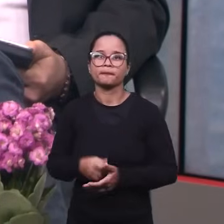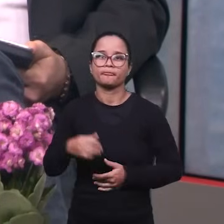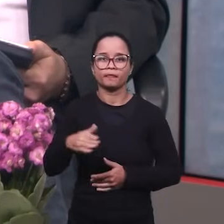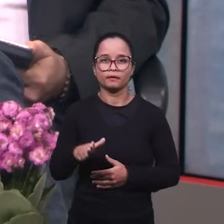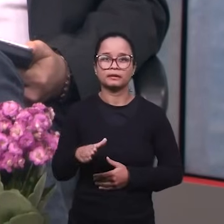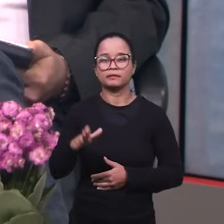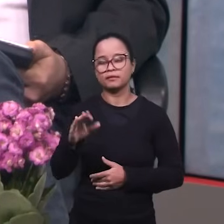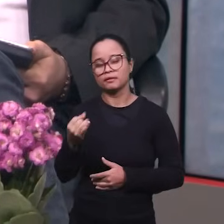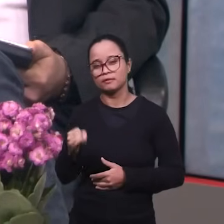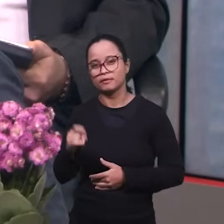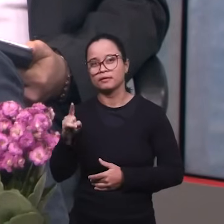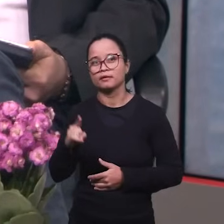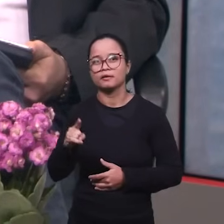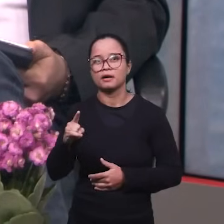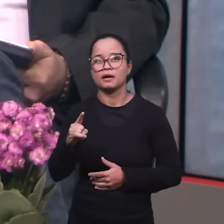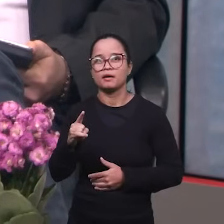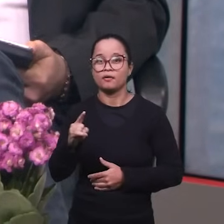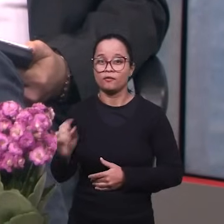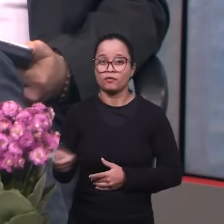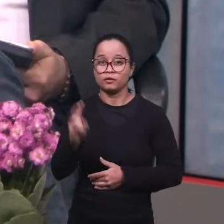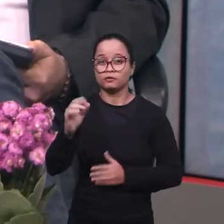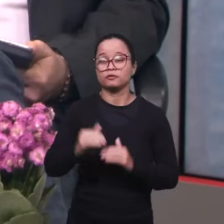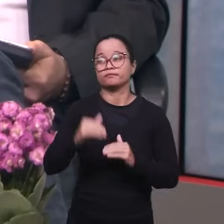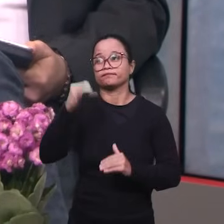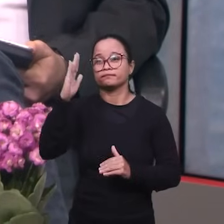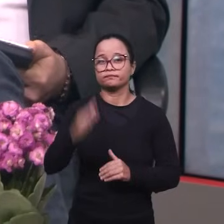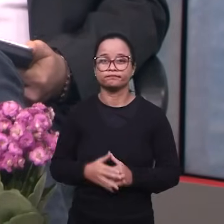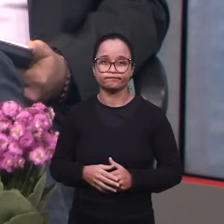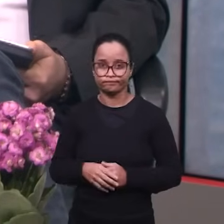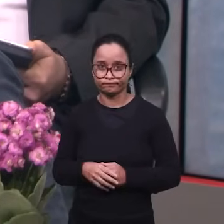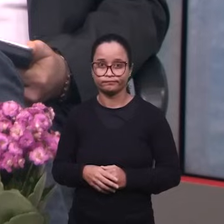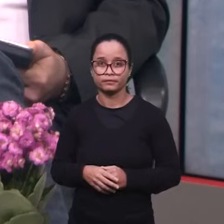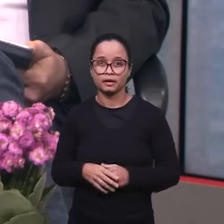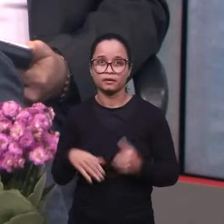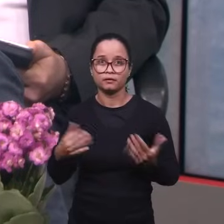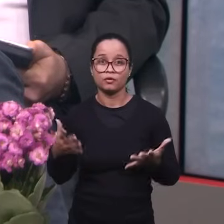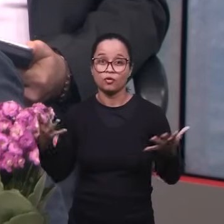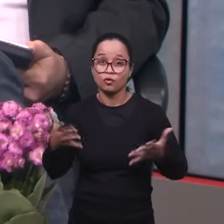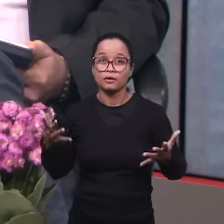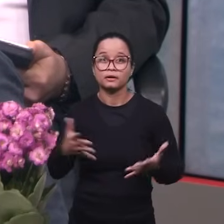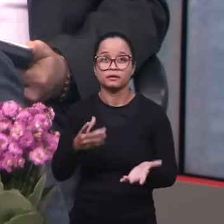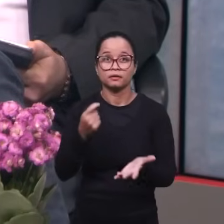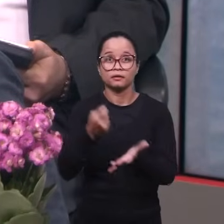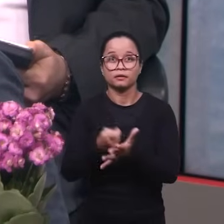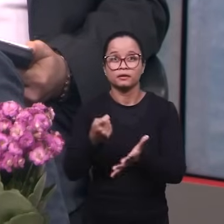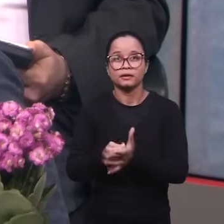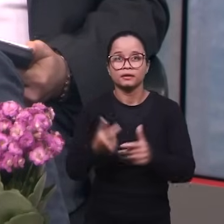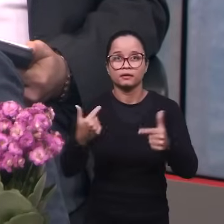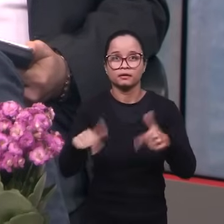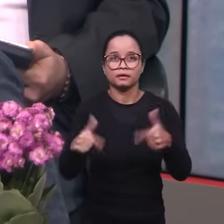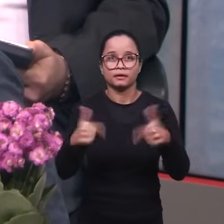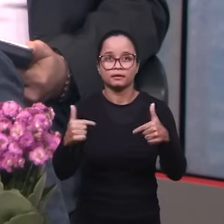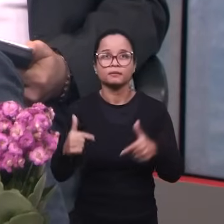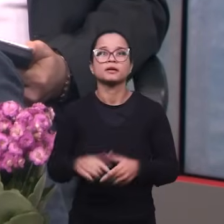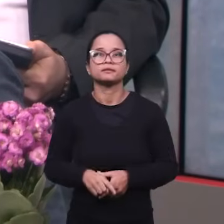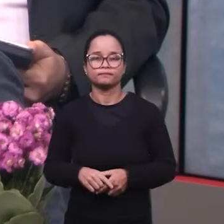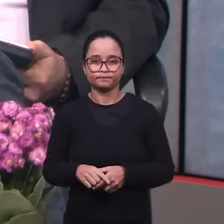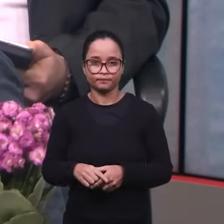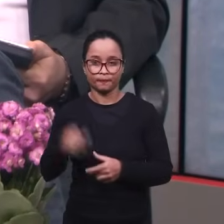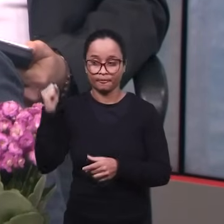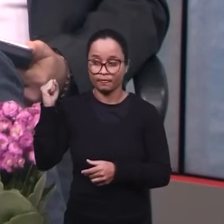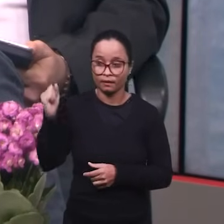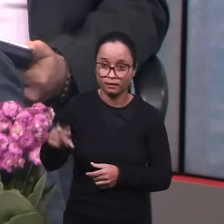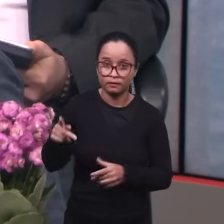ganhasse acima de X, e hoje já mudou. Hoje já existem as contribuições lá no regime próprio. Quem trabalha, quem está aposentado e quem é